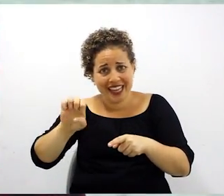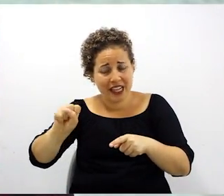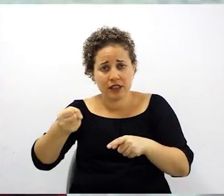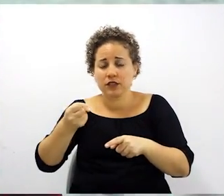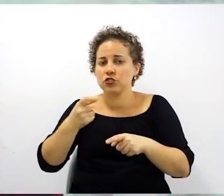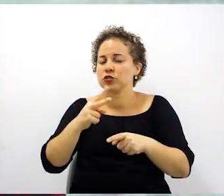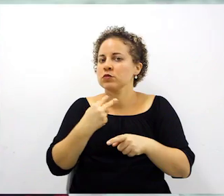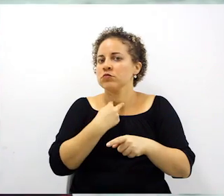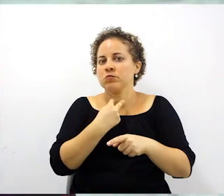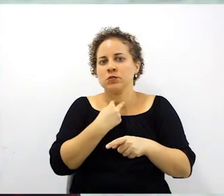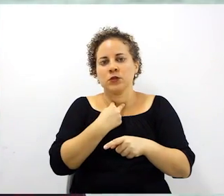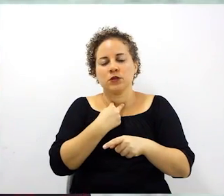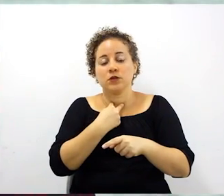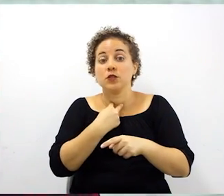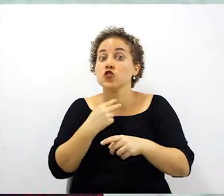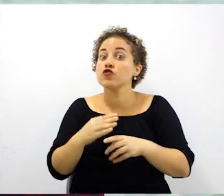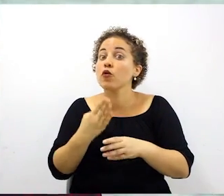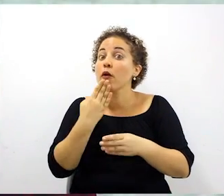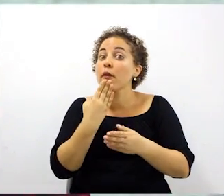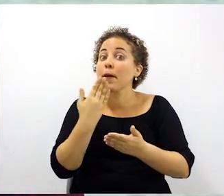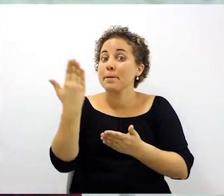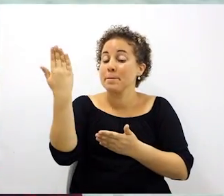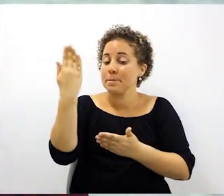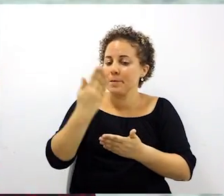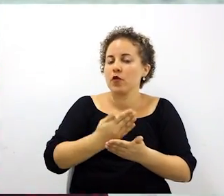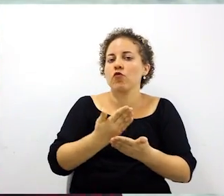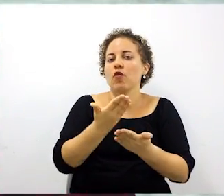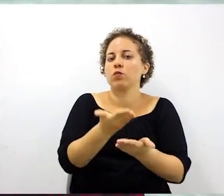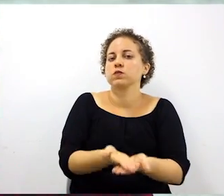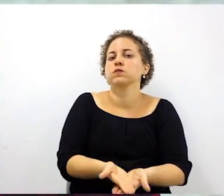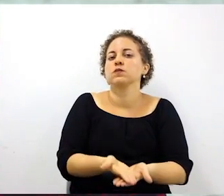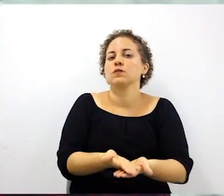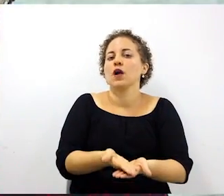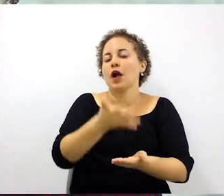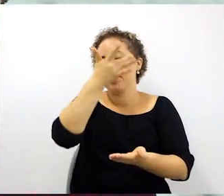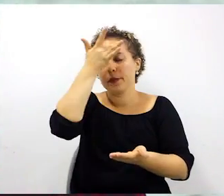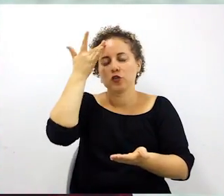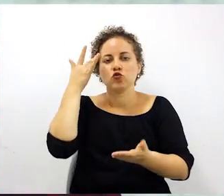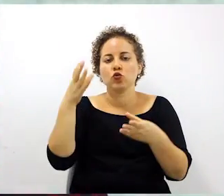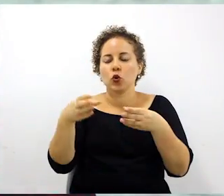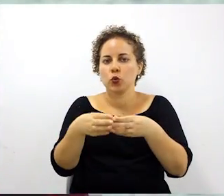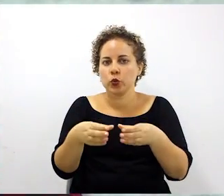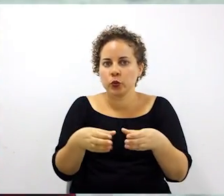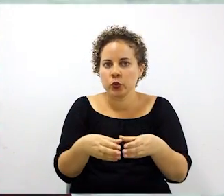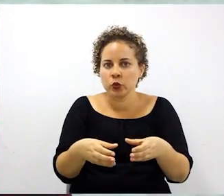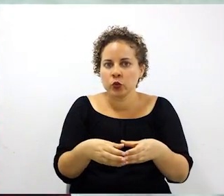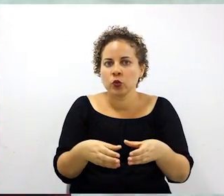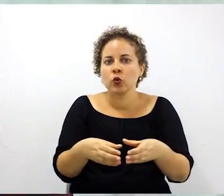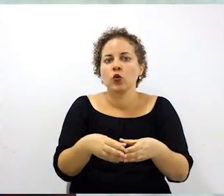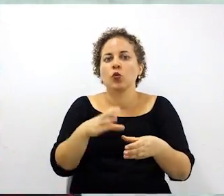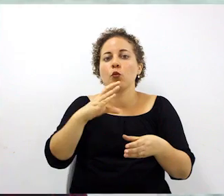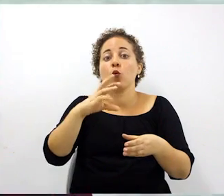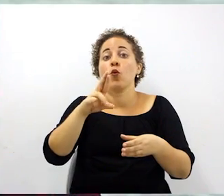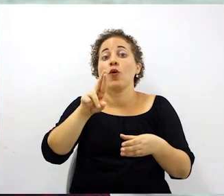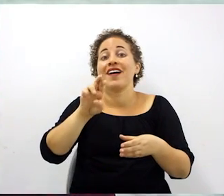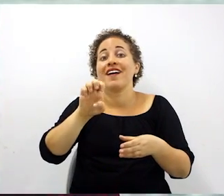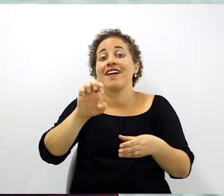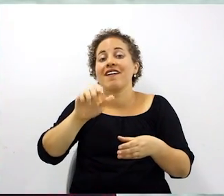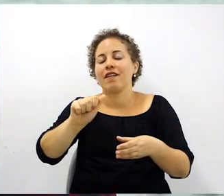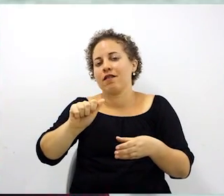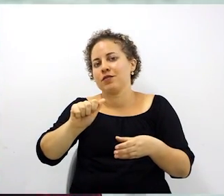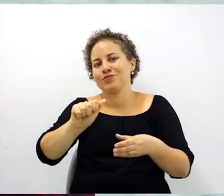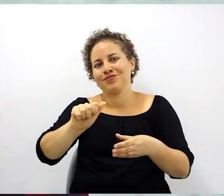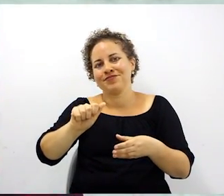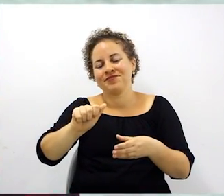seja aprovado por um profissional legalmente habilitado em um conselho de classe, né? O CREA, por exemplo.